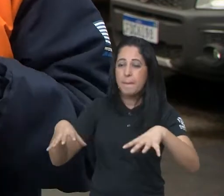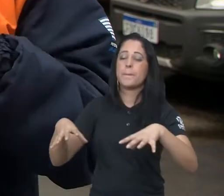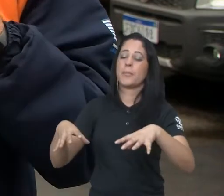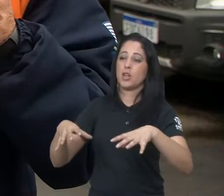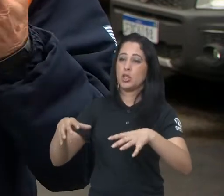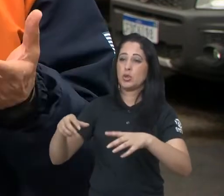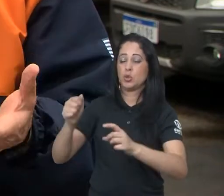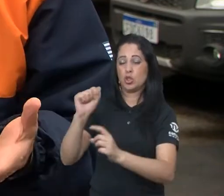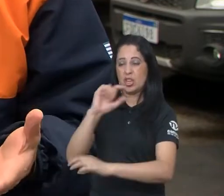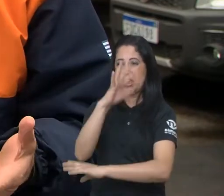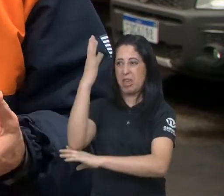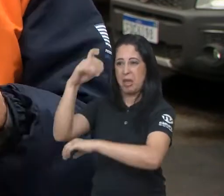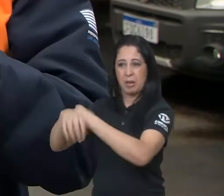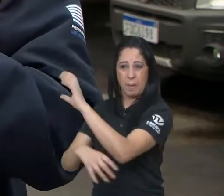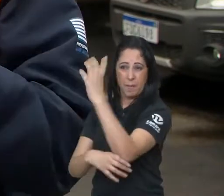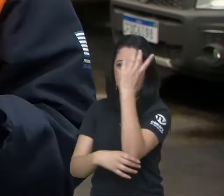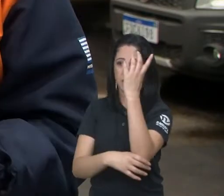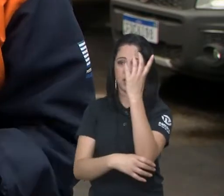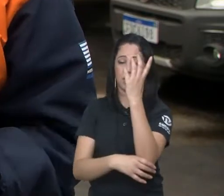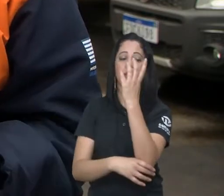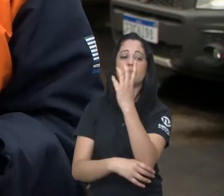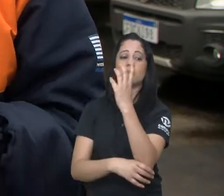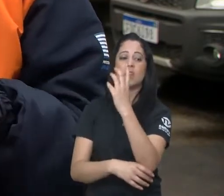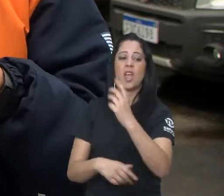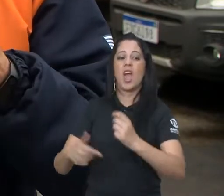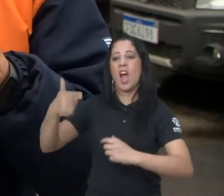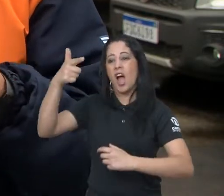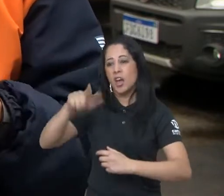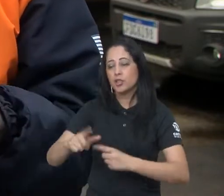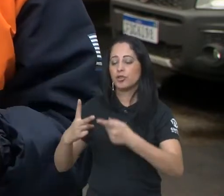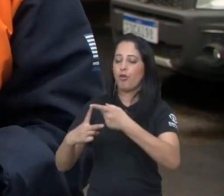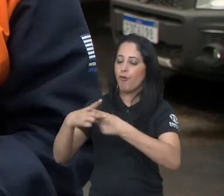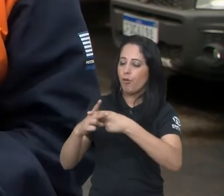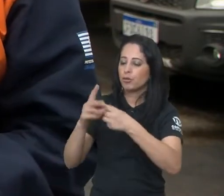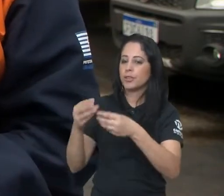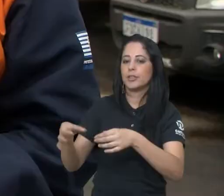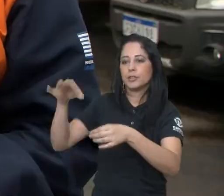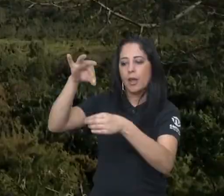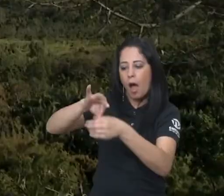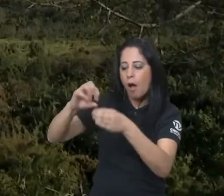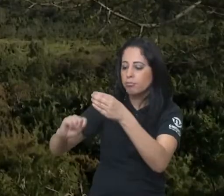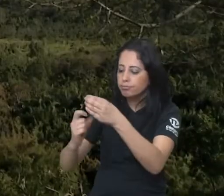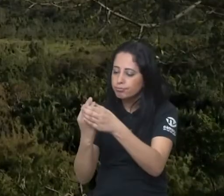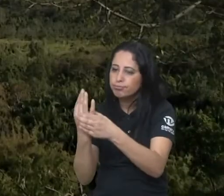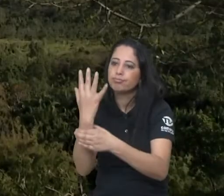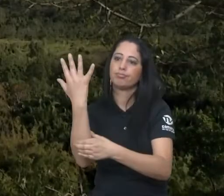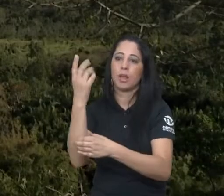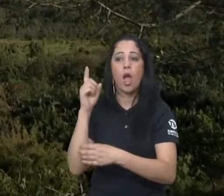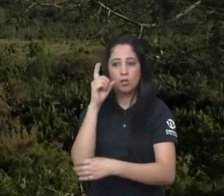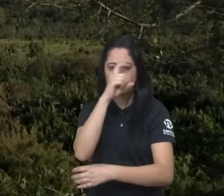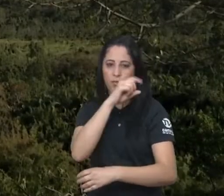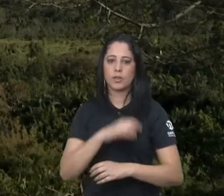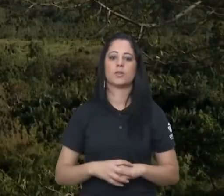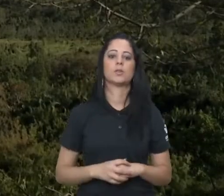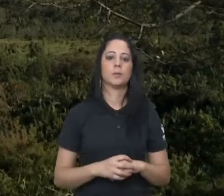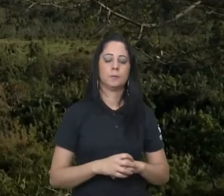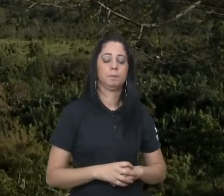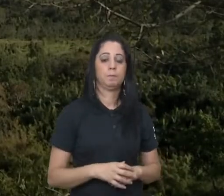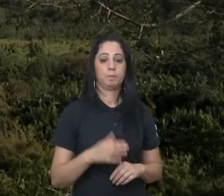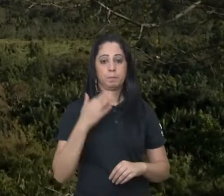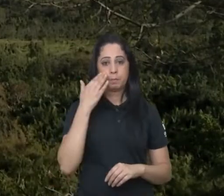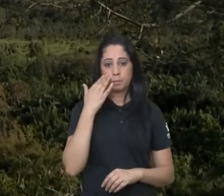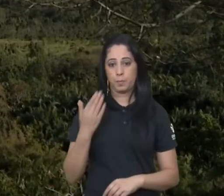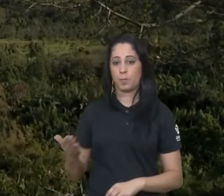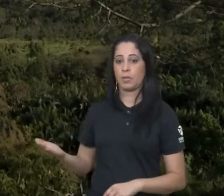né? Um retardo muito grande na recomposição, na proteção do solo. A vegetação, incluindo a localizada